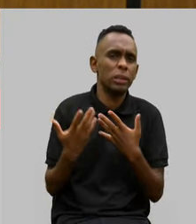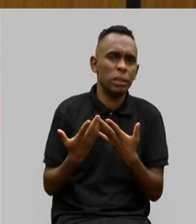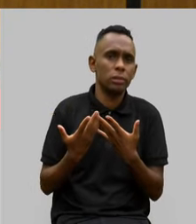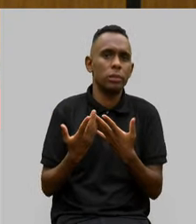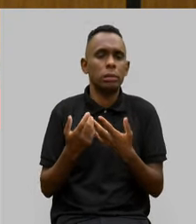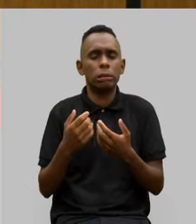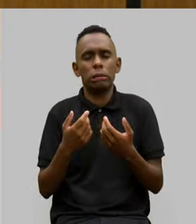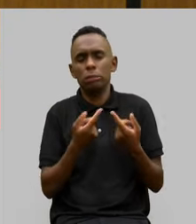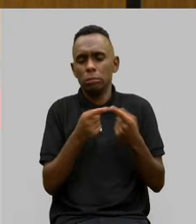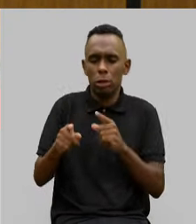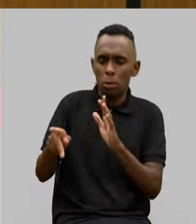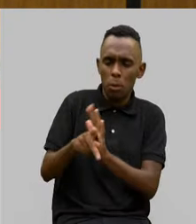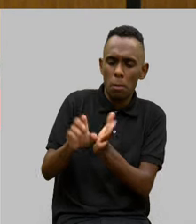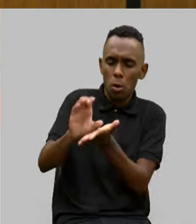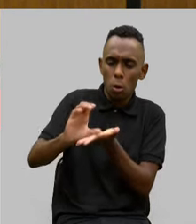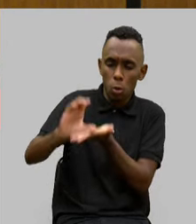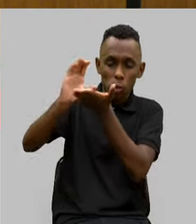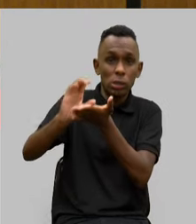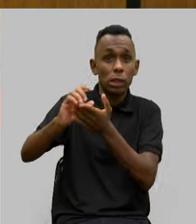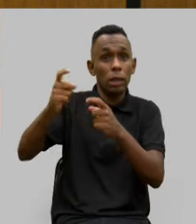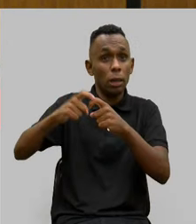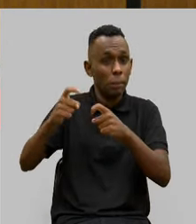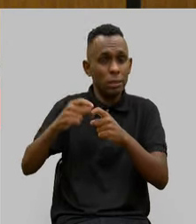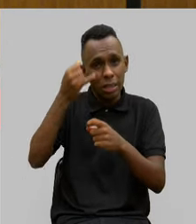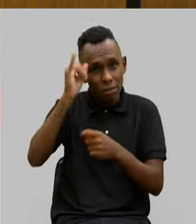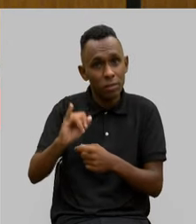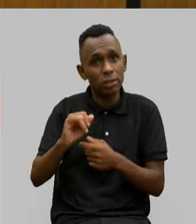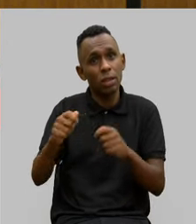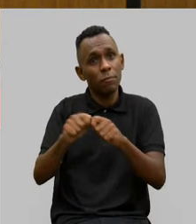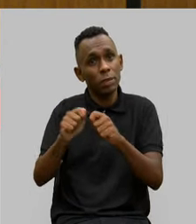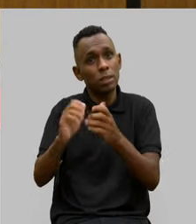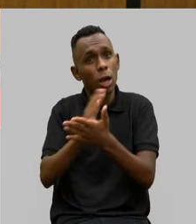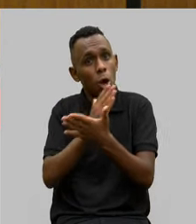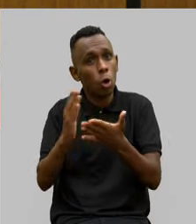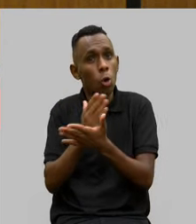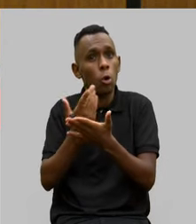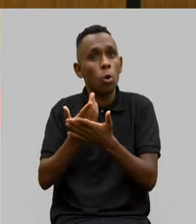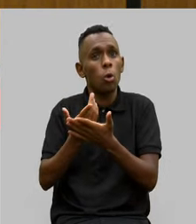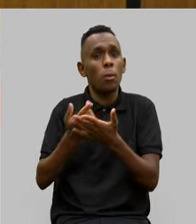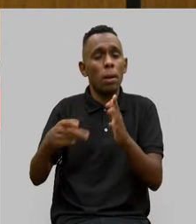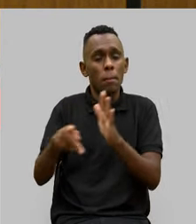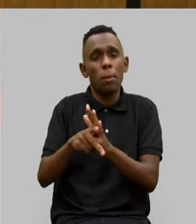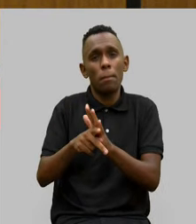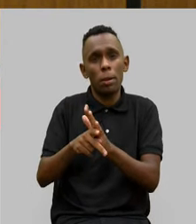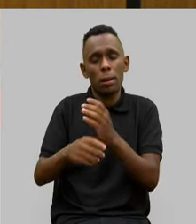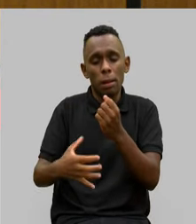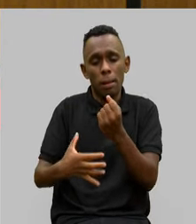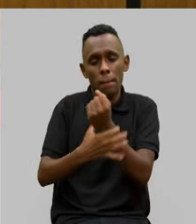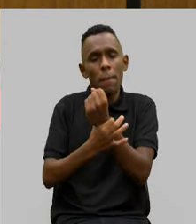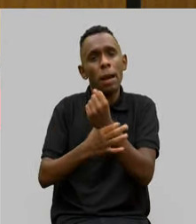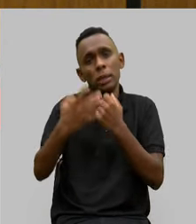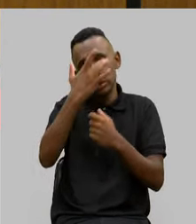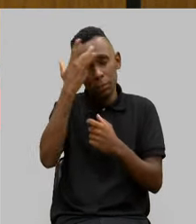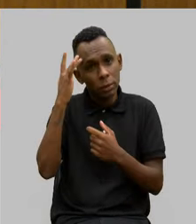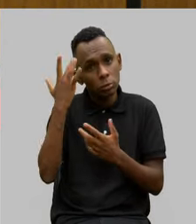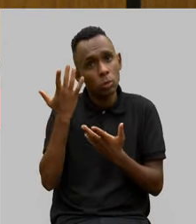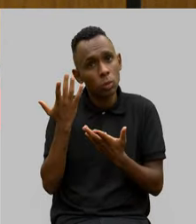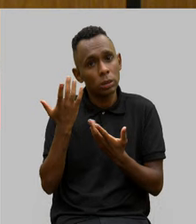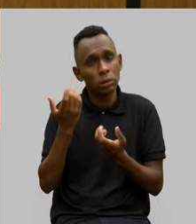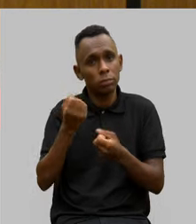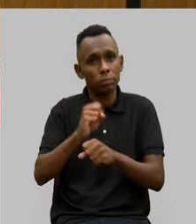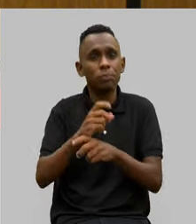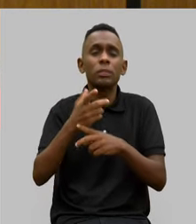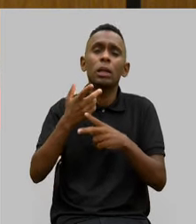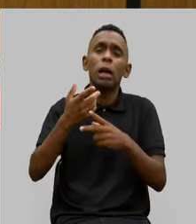contra conselhos de medicina para que eles não façam determinados tipos de coisa para poder amarrar as pessoas né a a o a